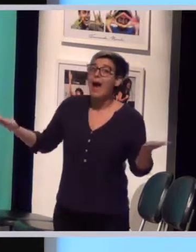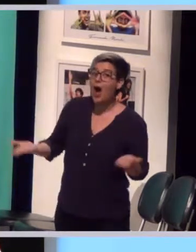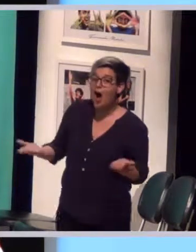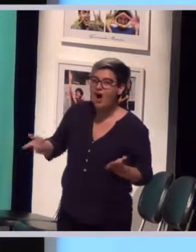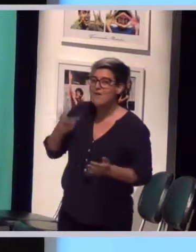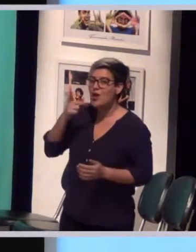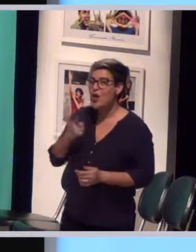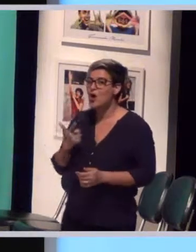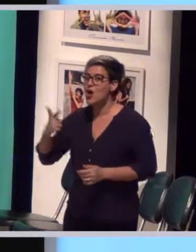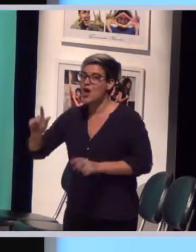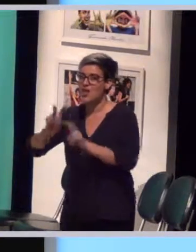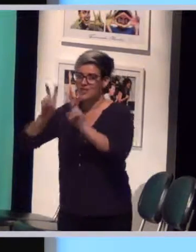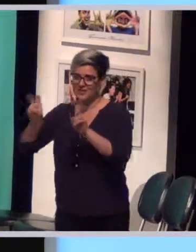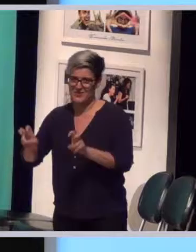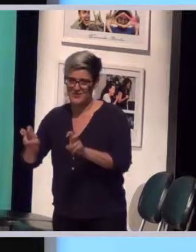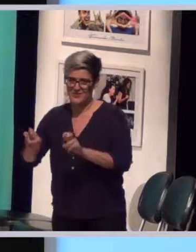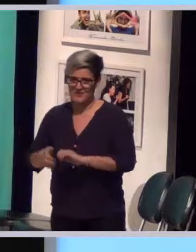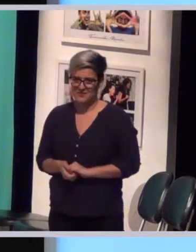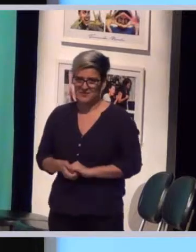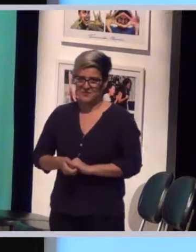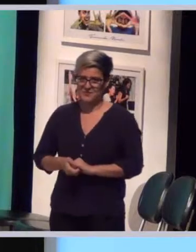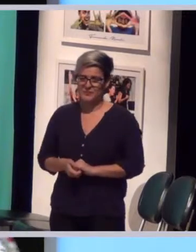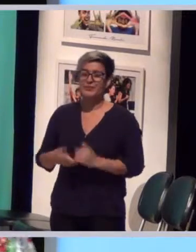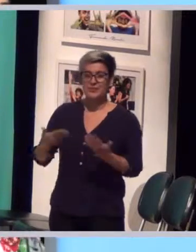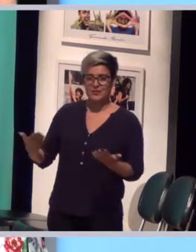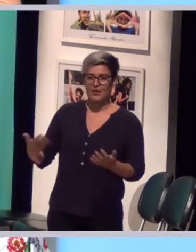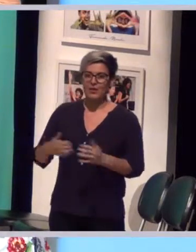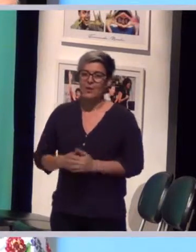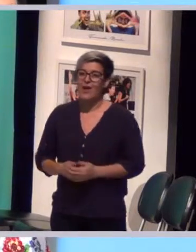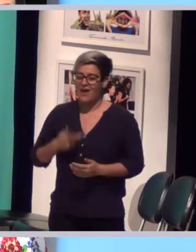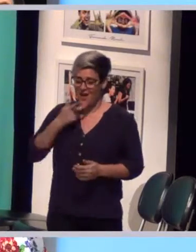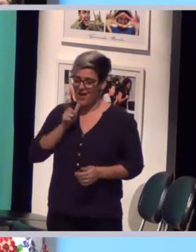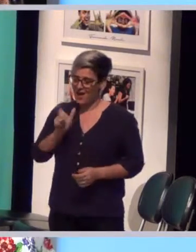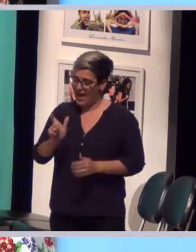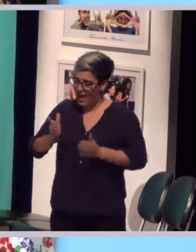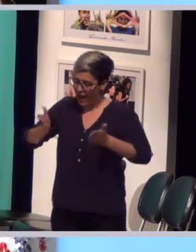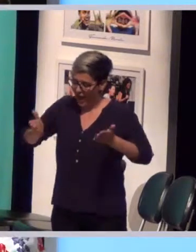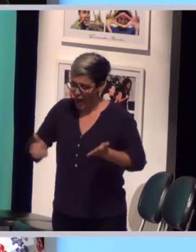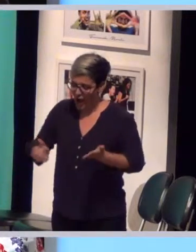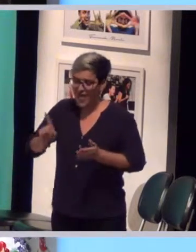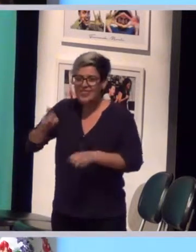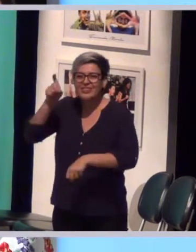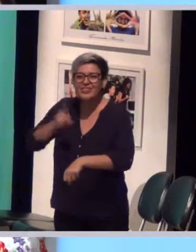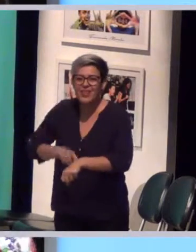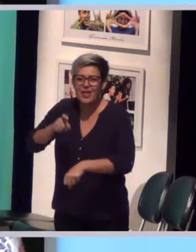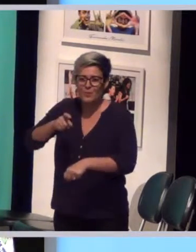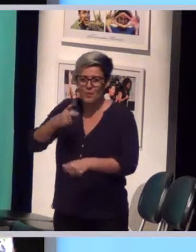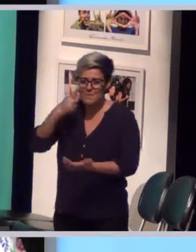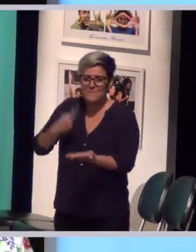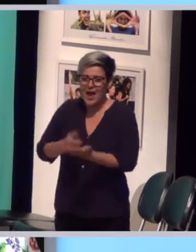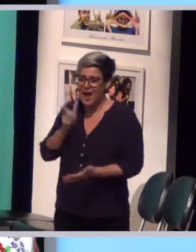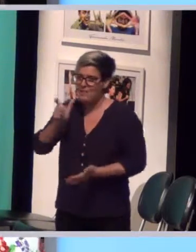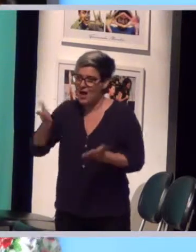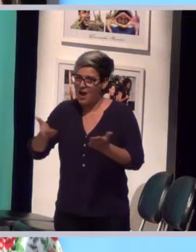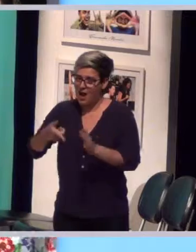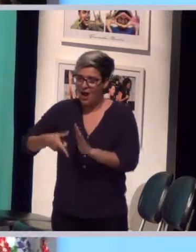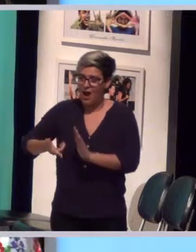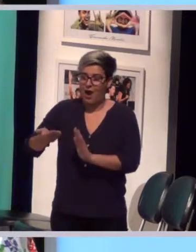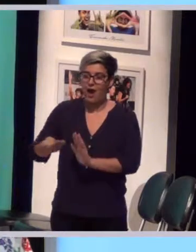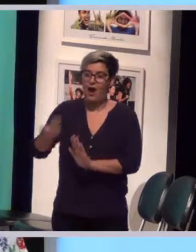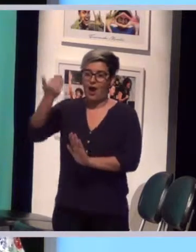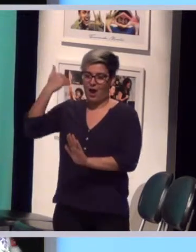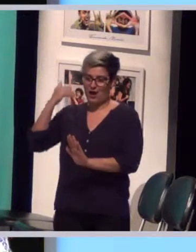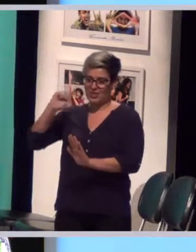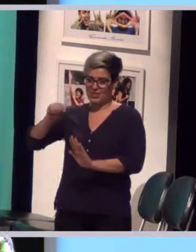agora eu vou começar a falar disso. A gente colocou agora, é um marcador de tempo, certo? Antes e depois,